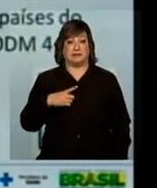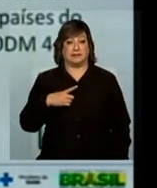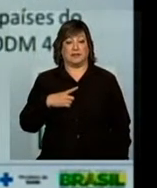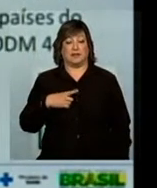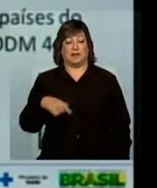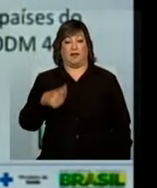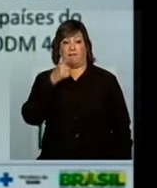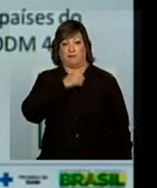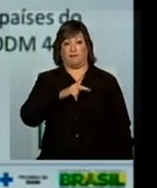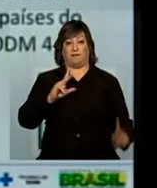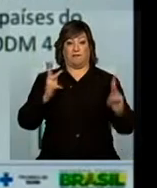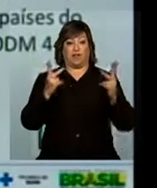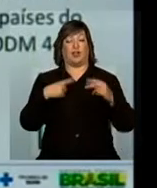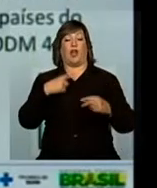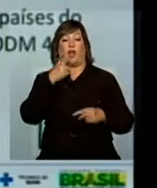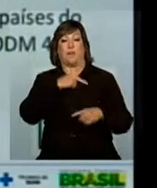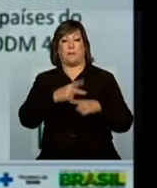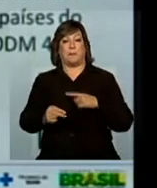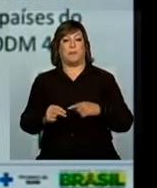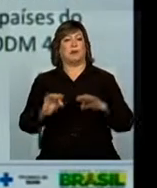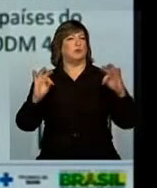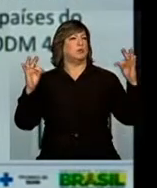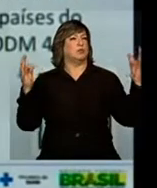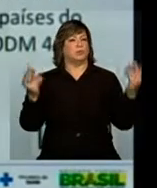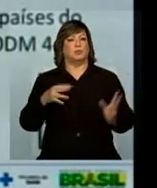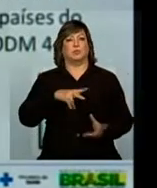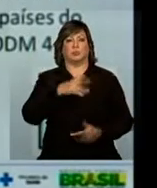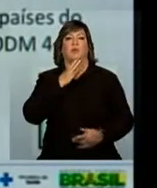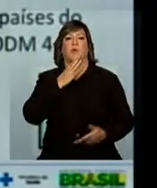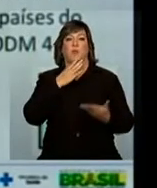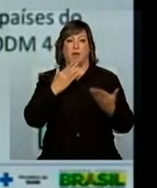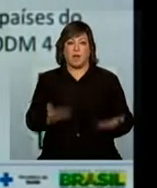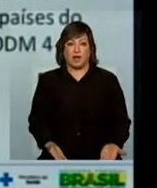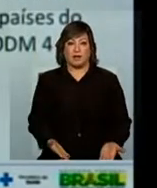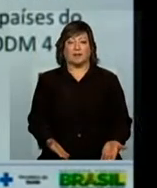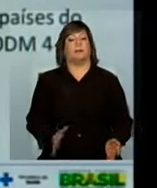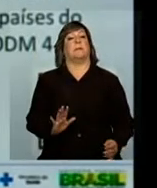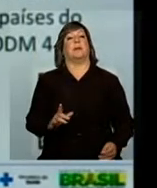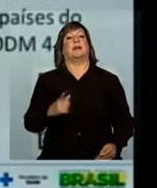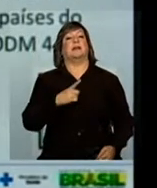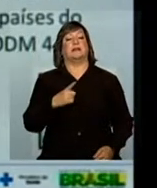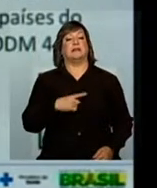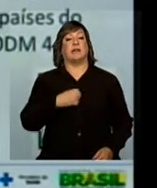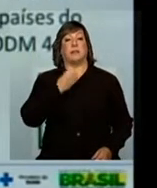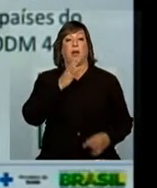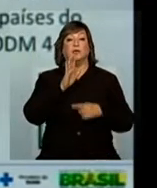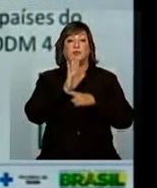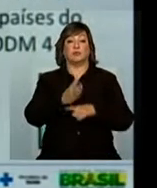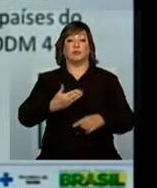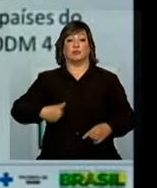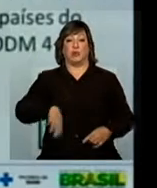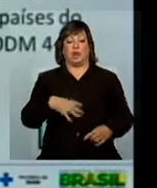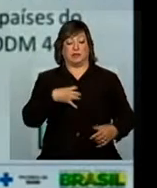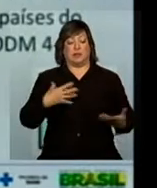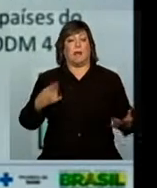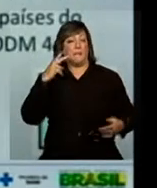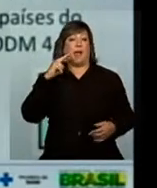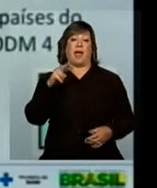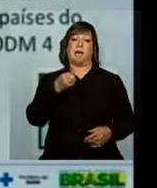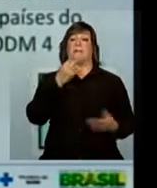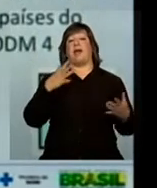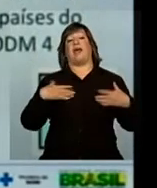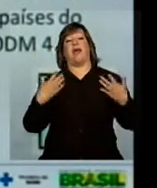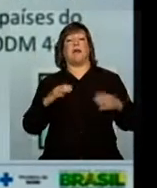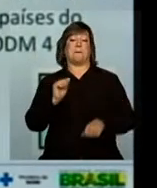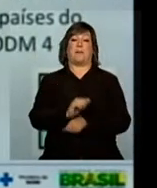grande vitória, né, reconhecida em todo o mundo, mas que tem servido para nós de estímulo, não para ficar parado e comemorando,